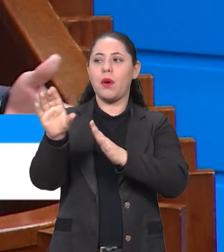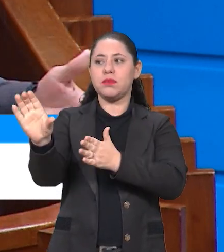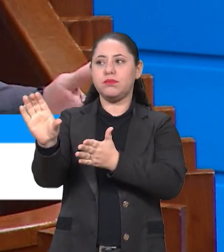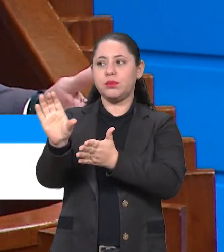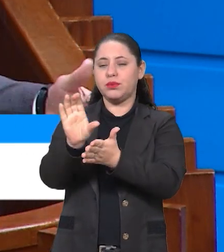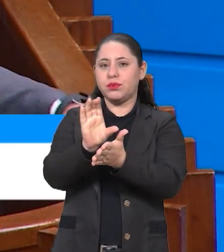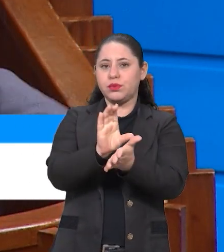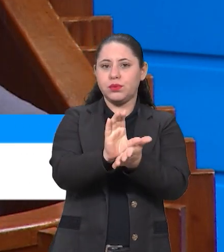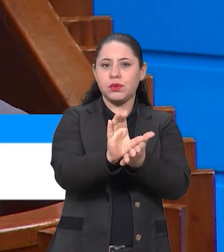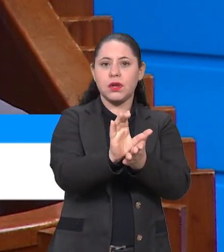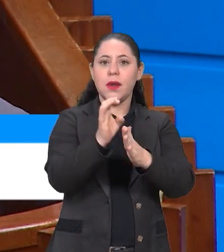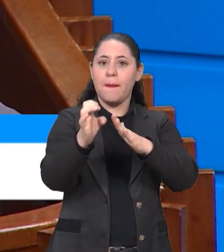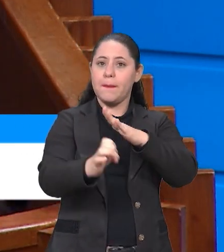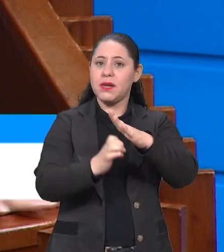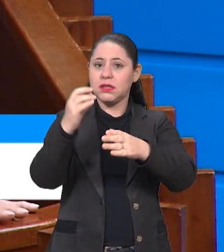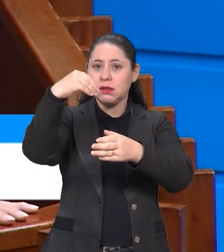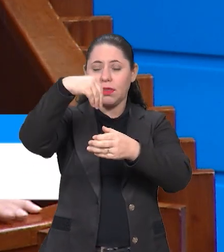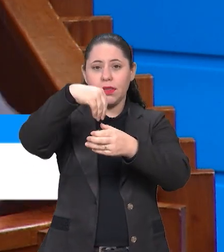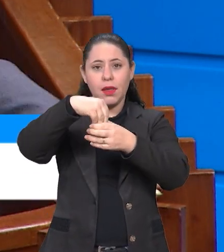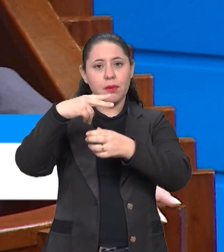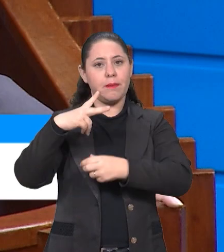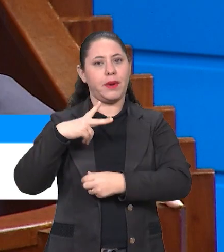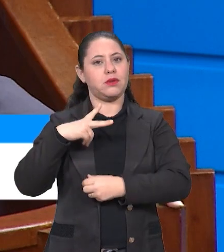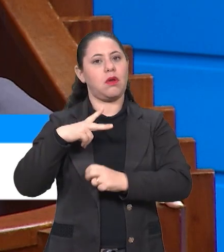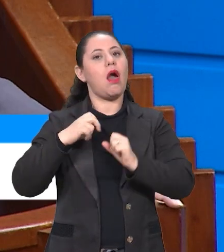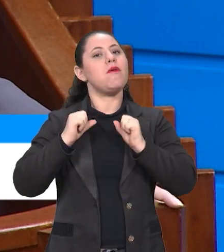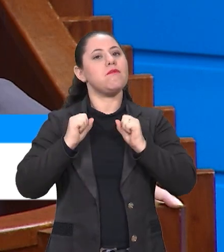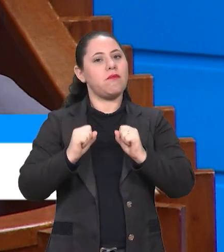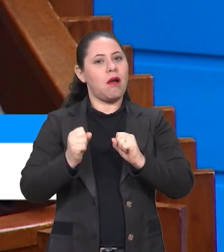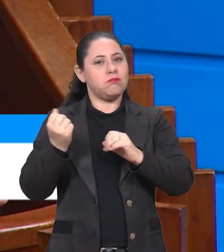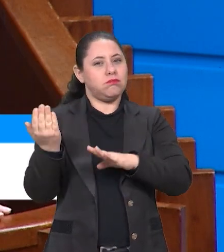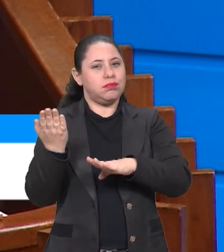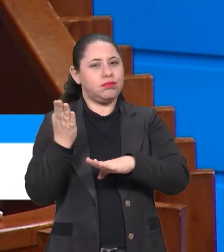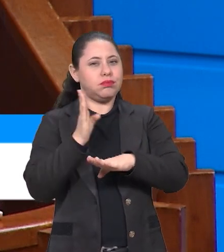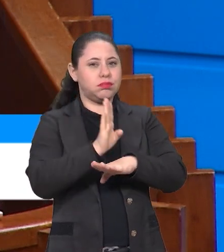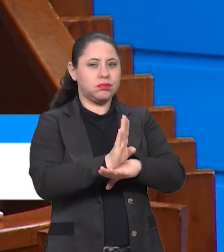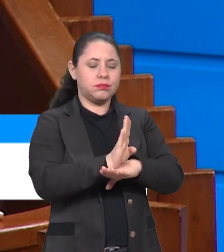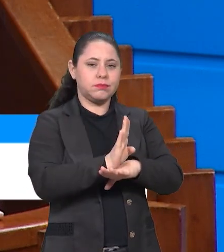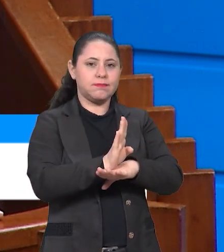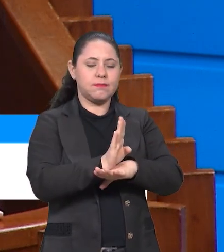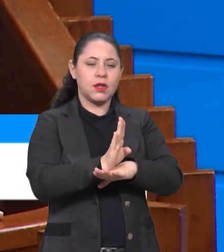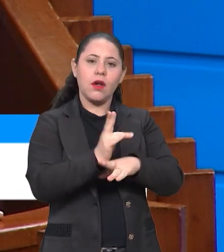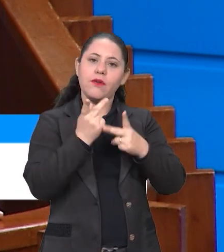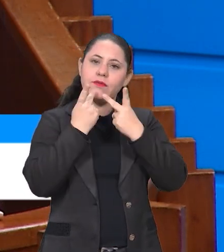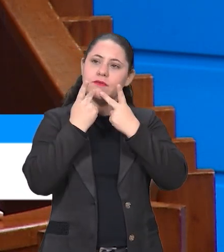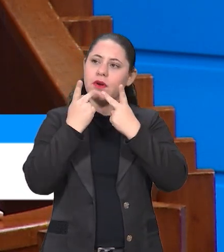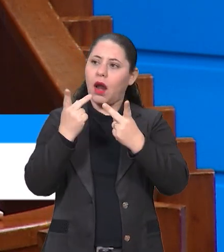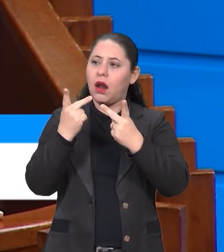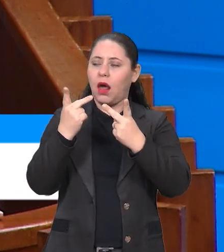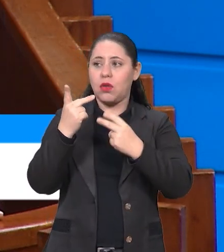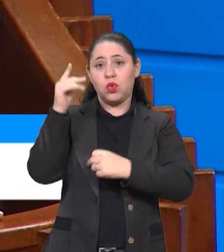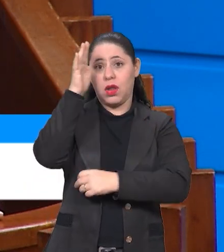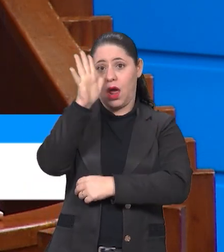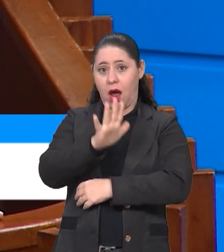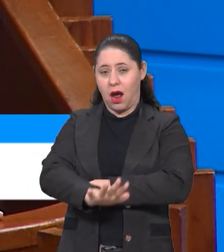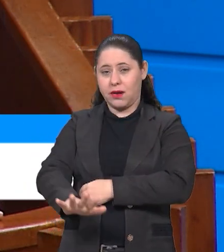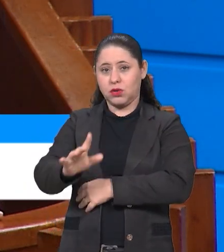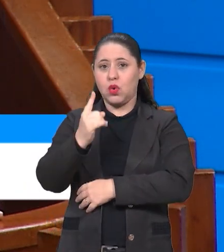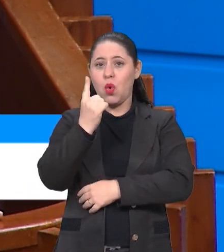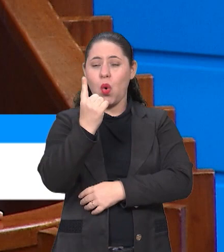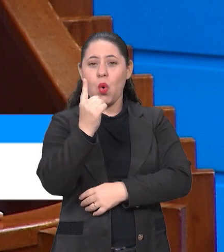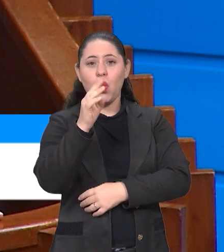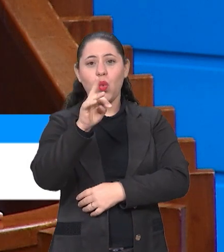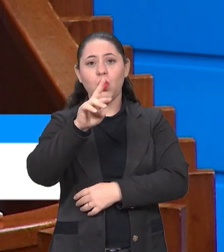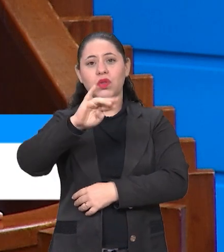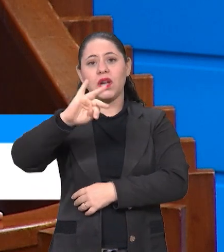para o investimento da iniciativa privada, dentro do que foi proposto lá, falando a nível nacional